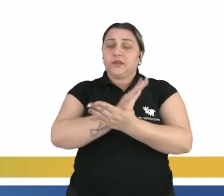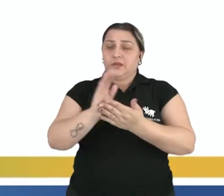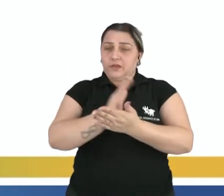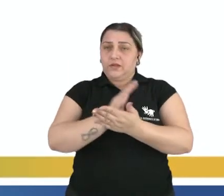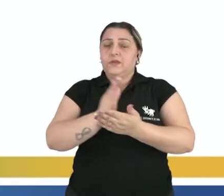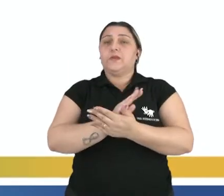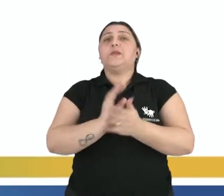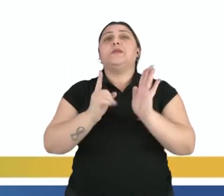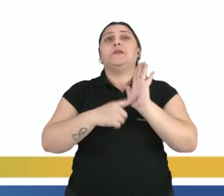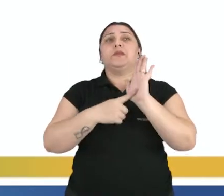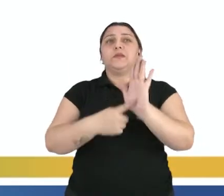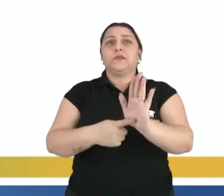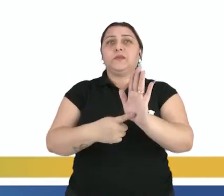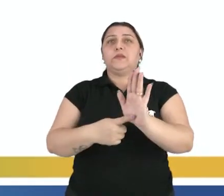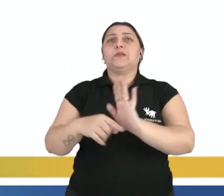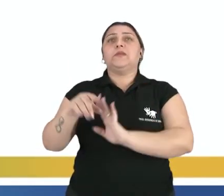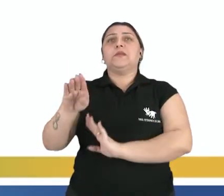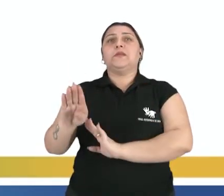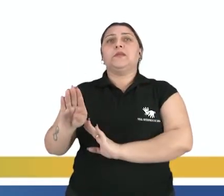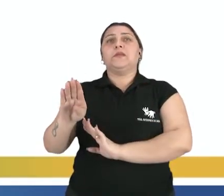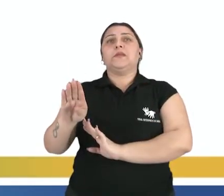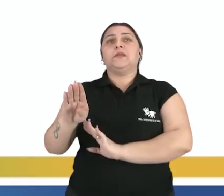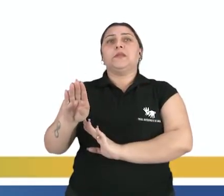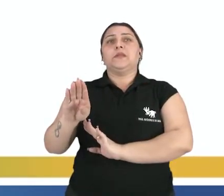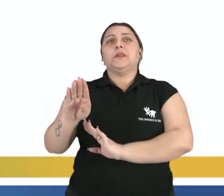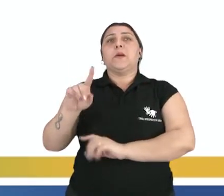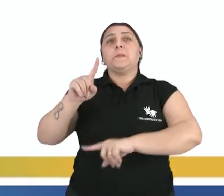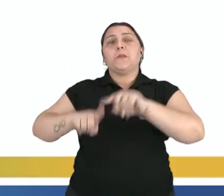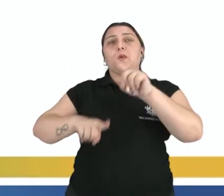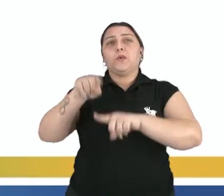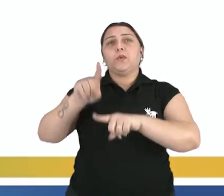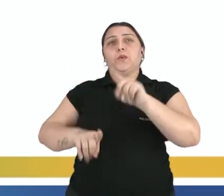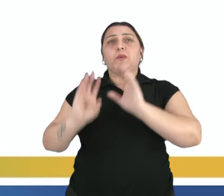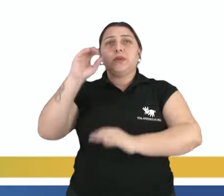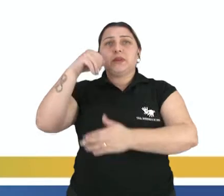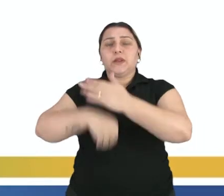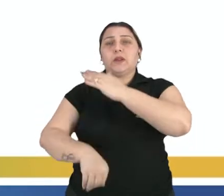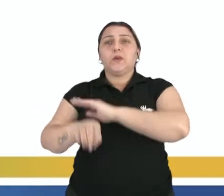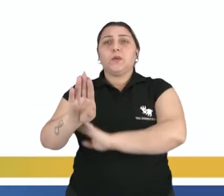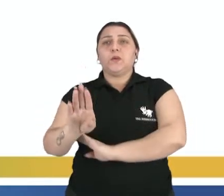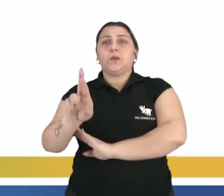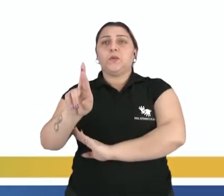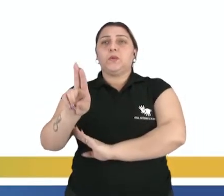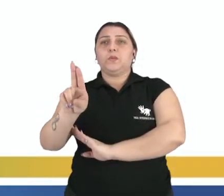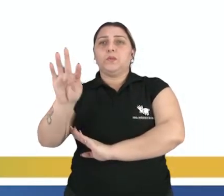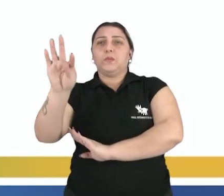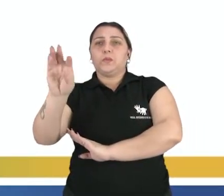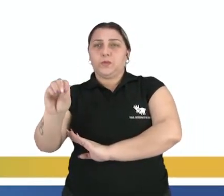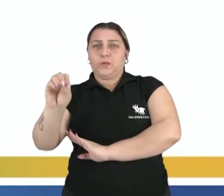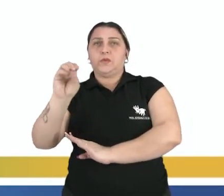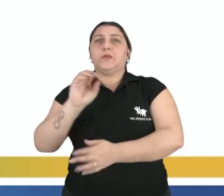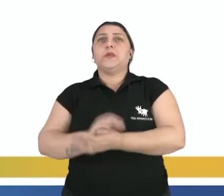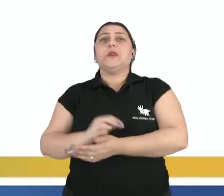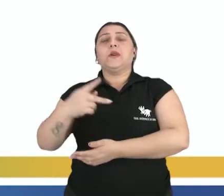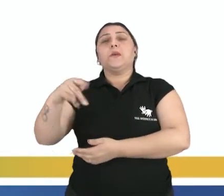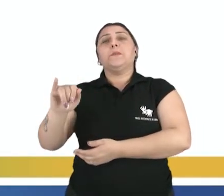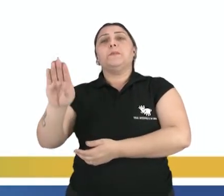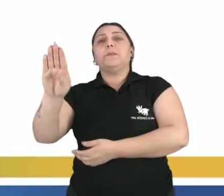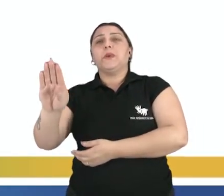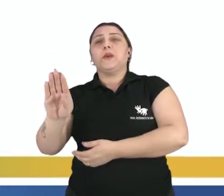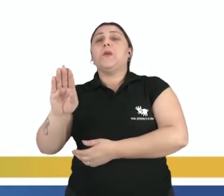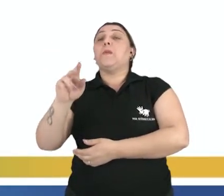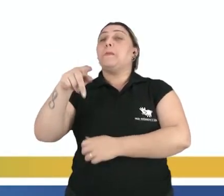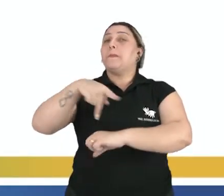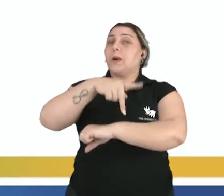alguns indicadores, que são chamados de indicadores socioeconômicos. O primeiro deles é o Produto Interno Bruto, que é tudo